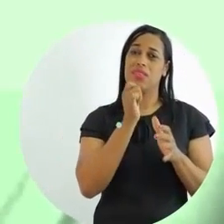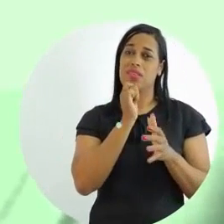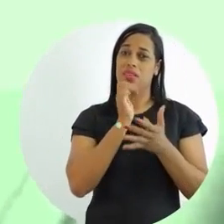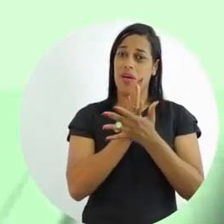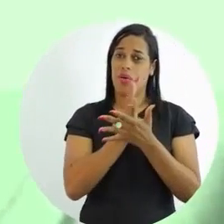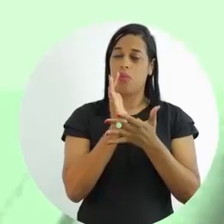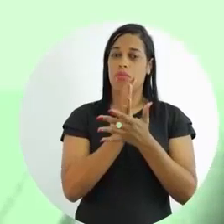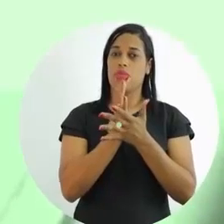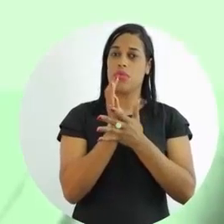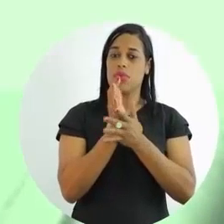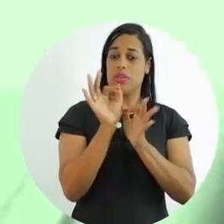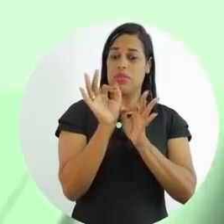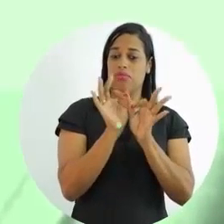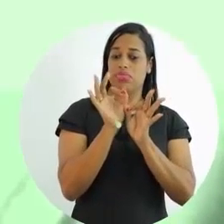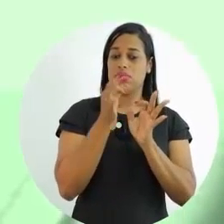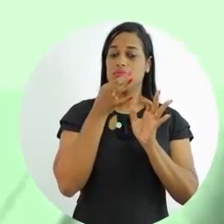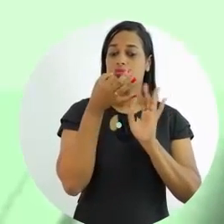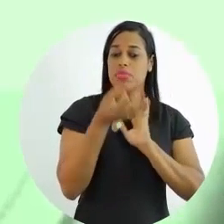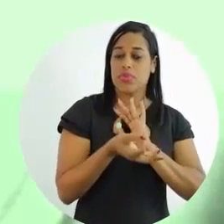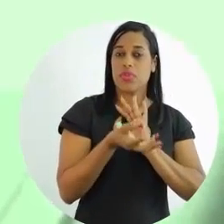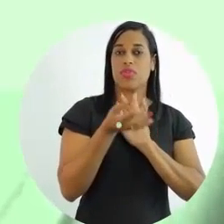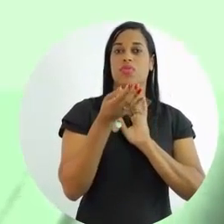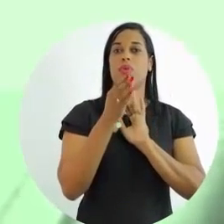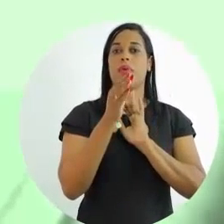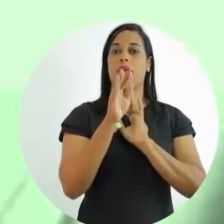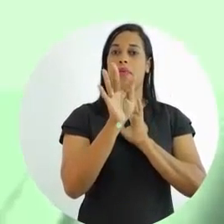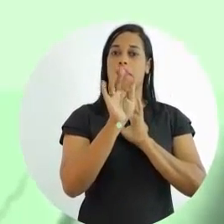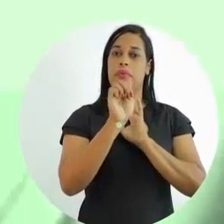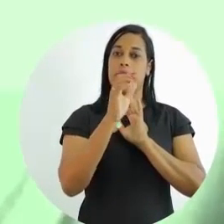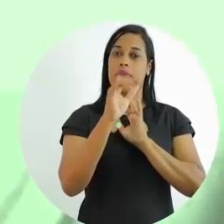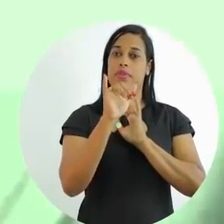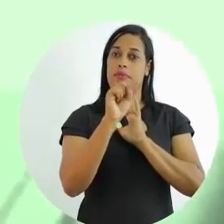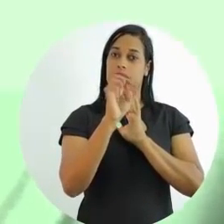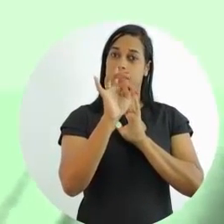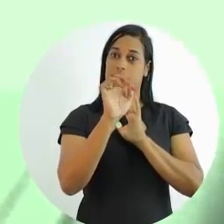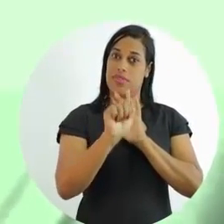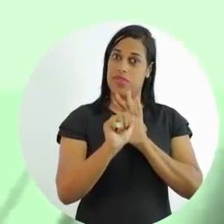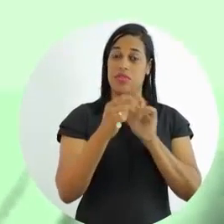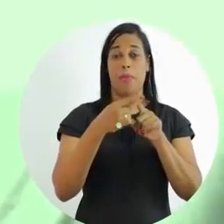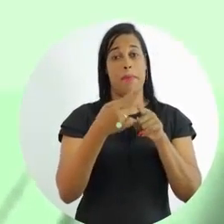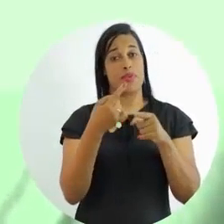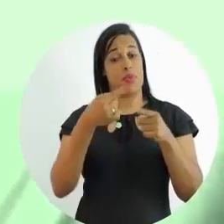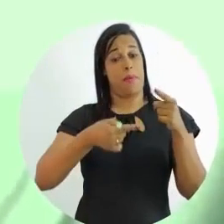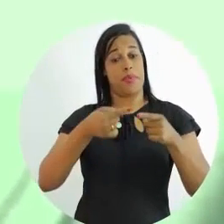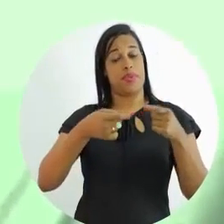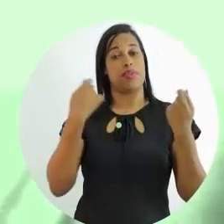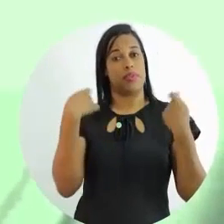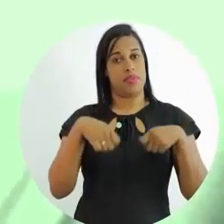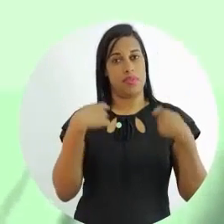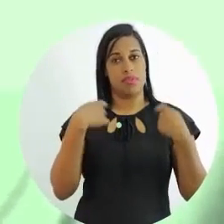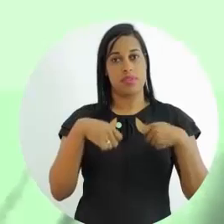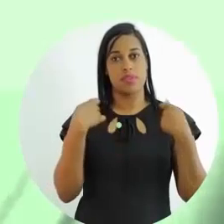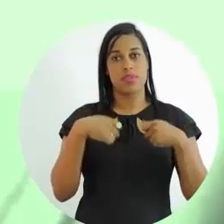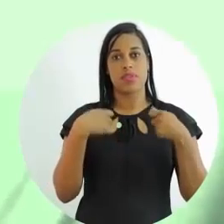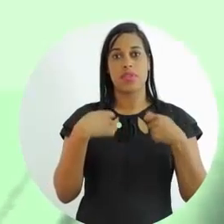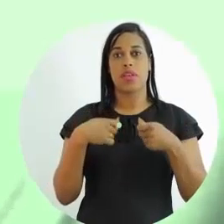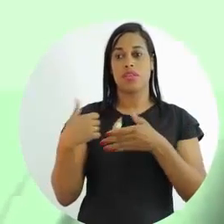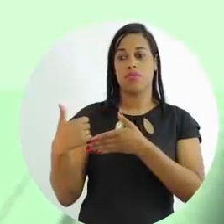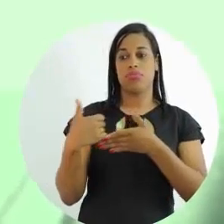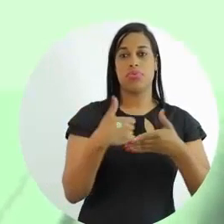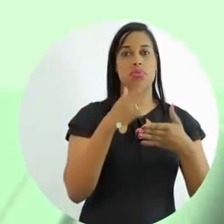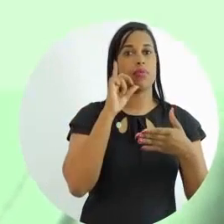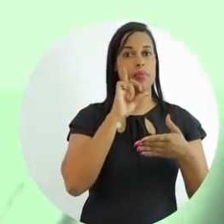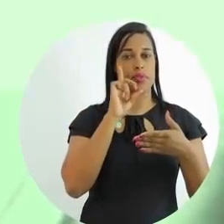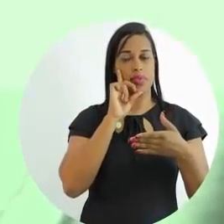alguns alinhamentos com o movimento fascista, mas que, diante do movimento político e da necessidade de apoio